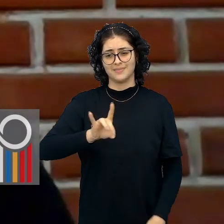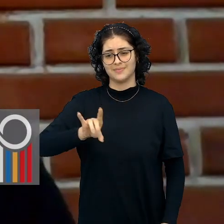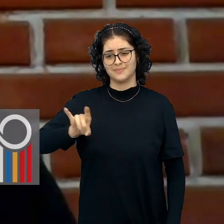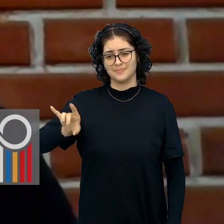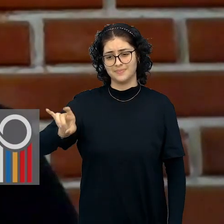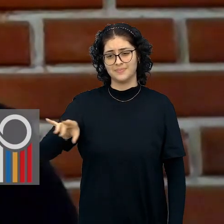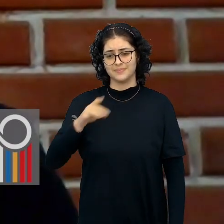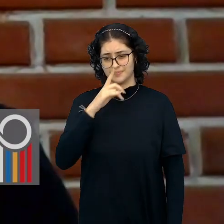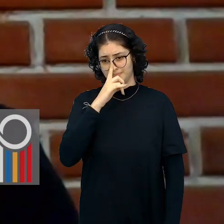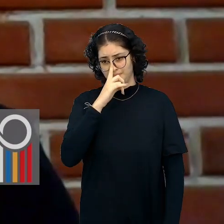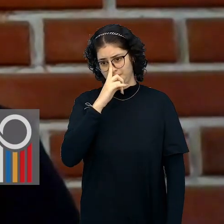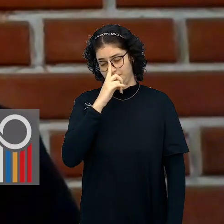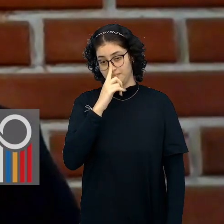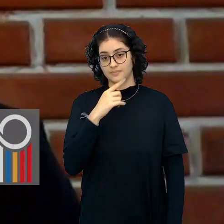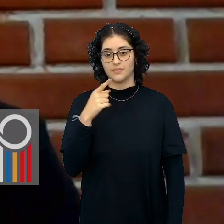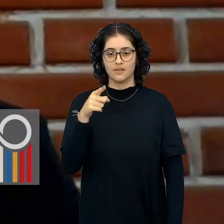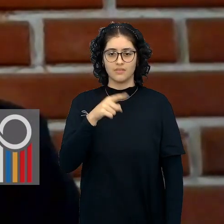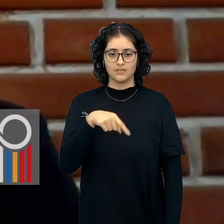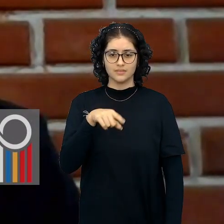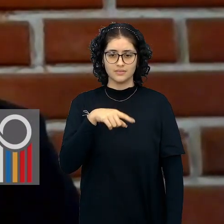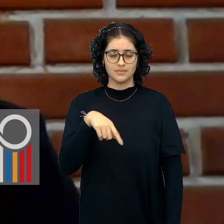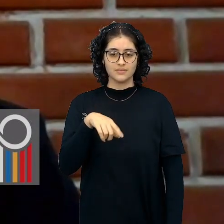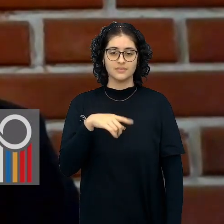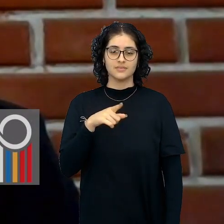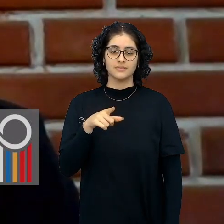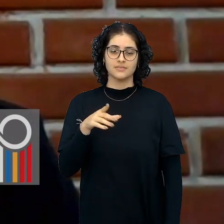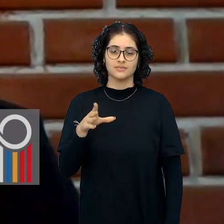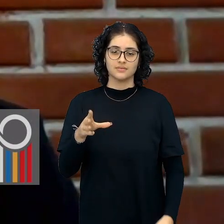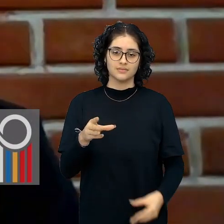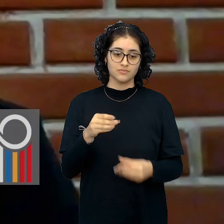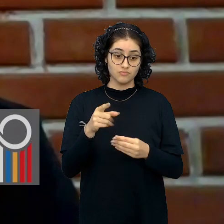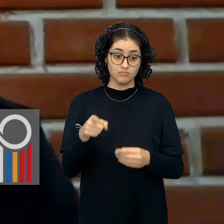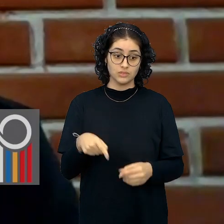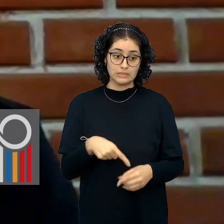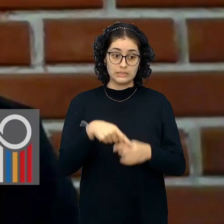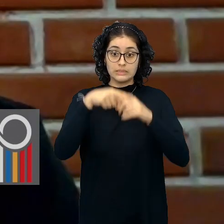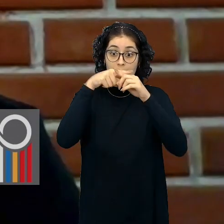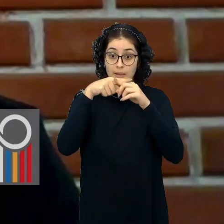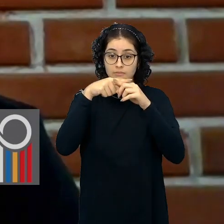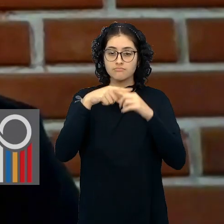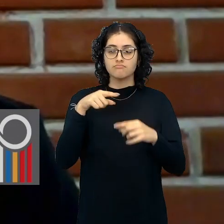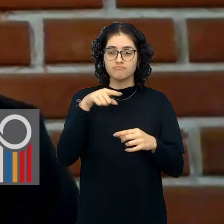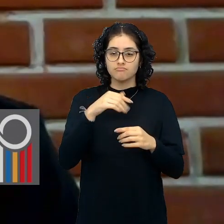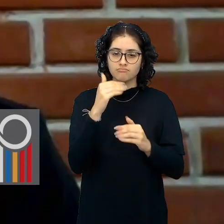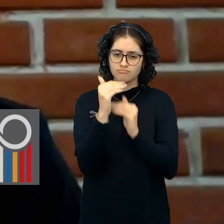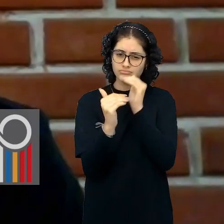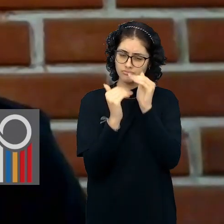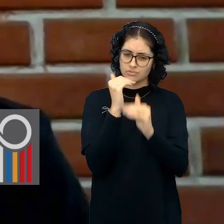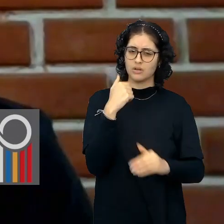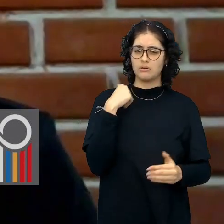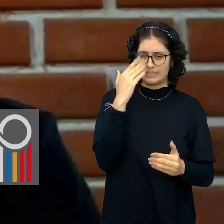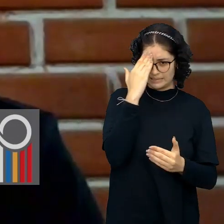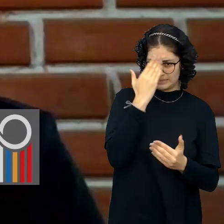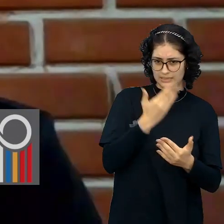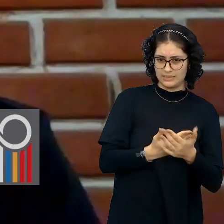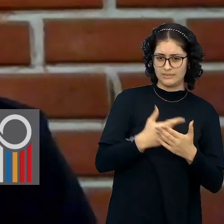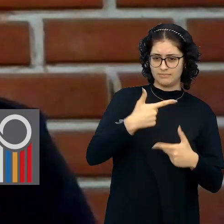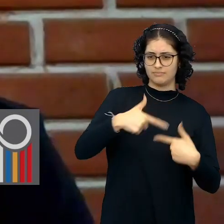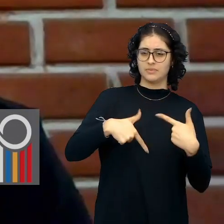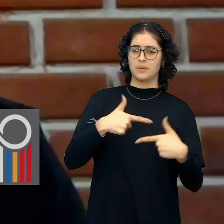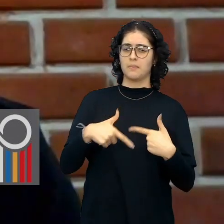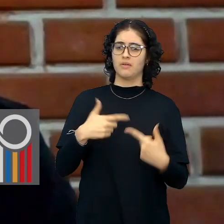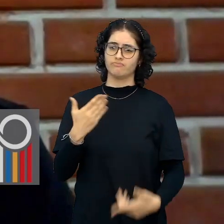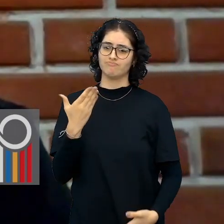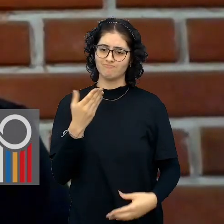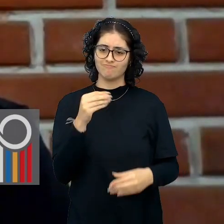cada uma, né? Vocês são o centro do processo, acreditamos muito no trabalho que vocês fazem na ponta,